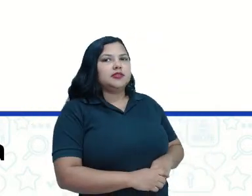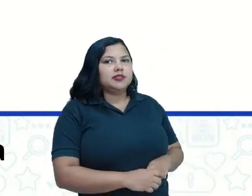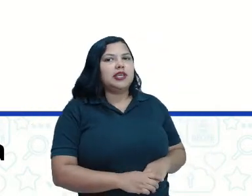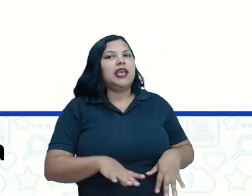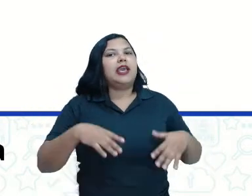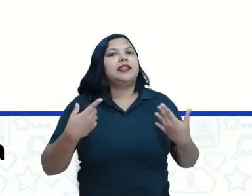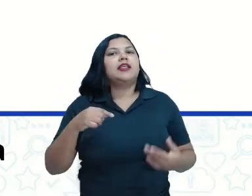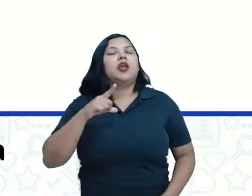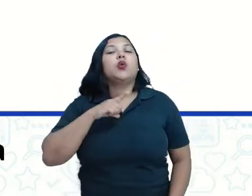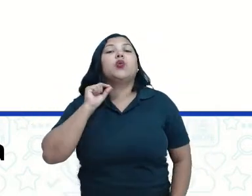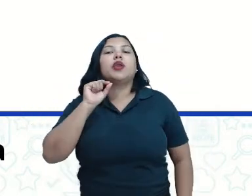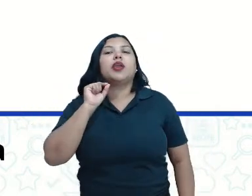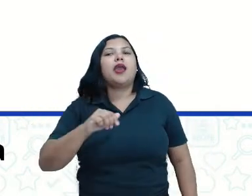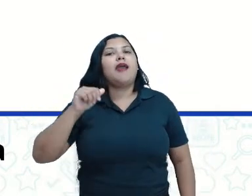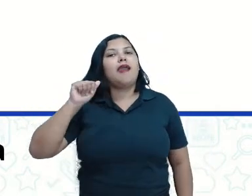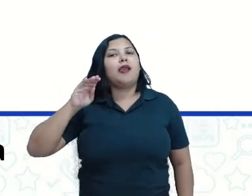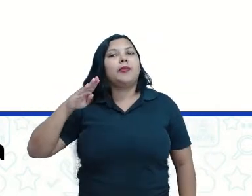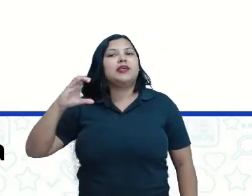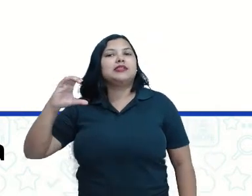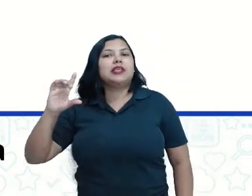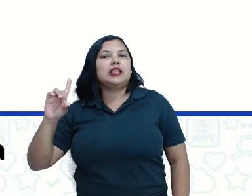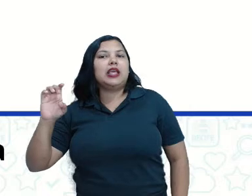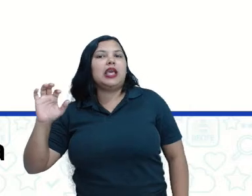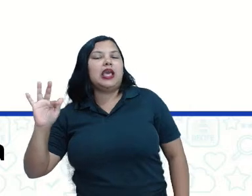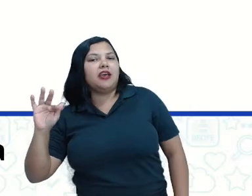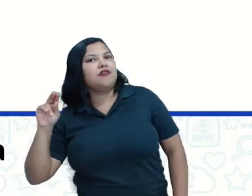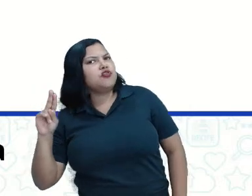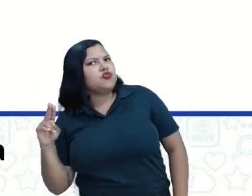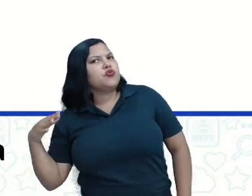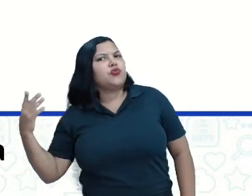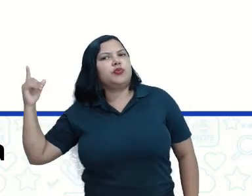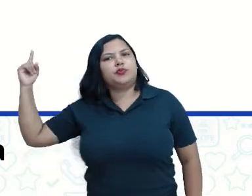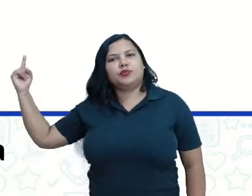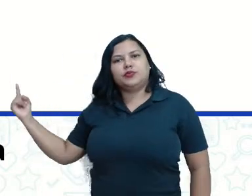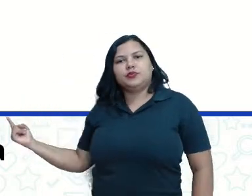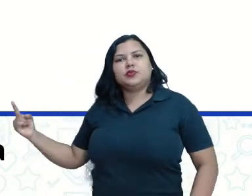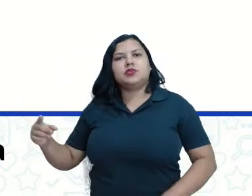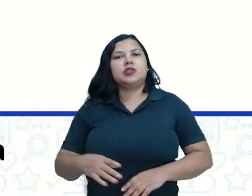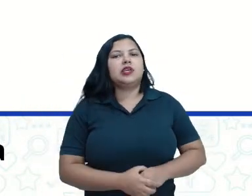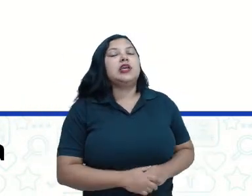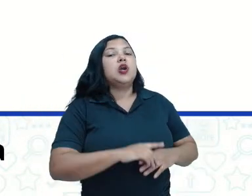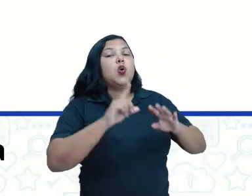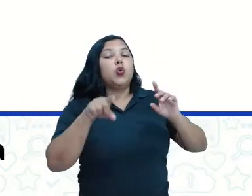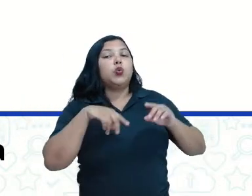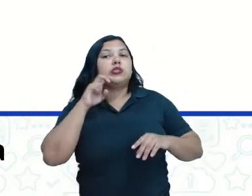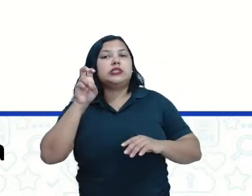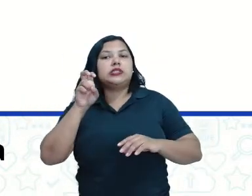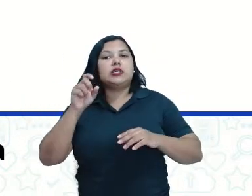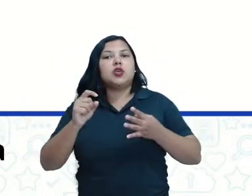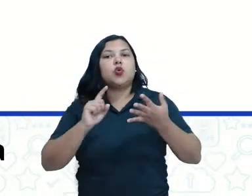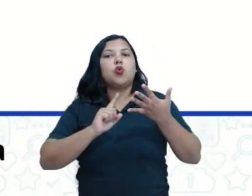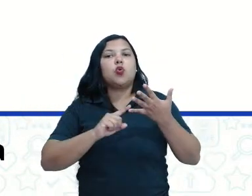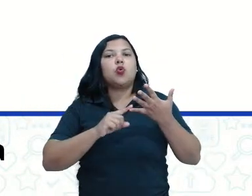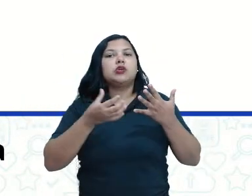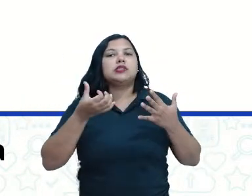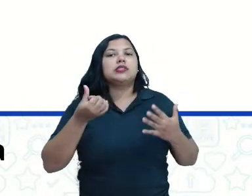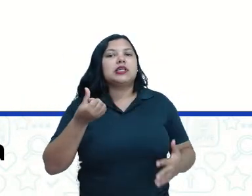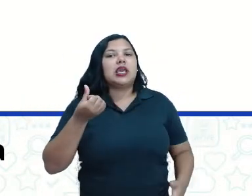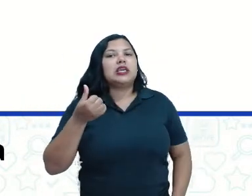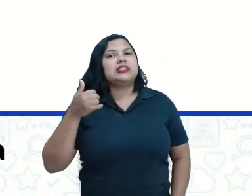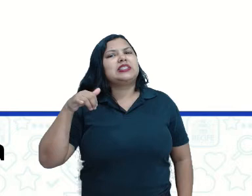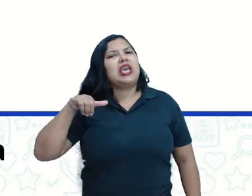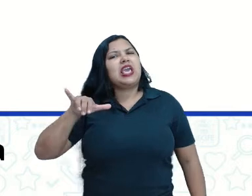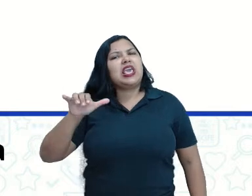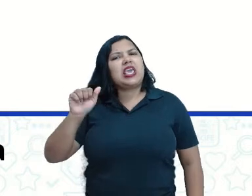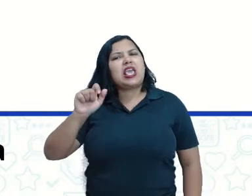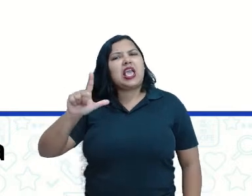U, interessante. 5, Easy on Me. 6, Yalla Habibi, talvez, não